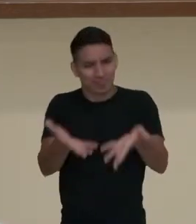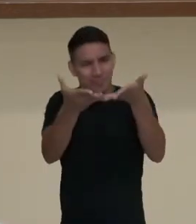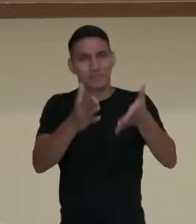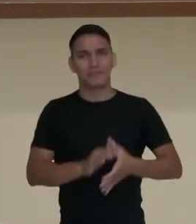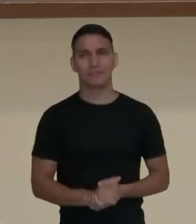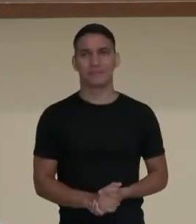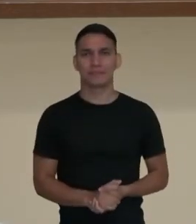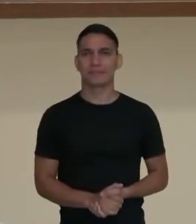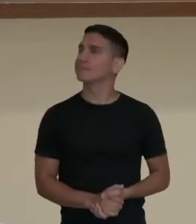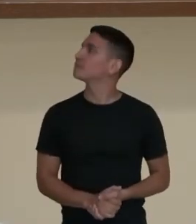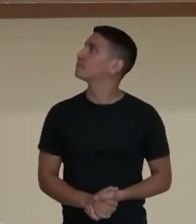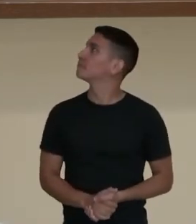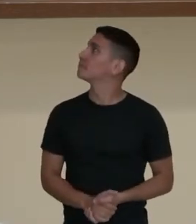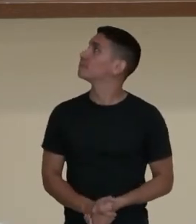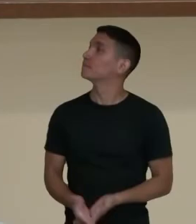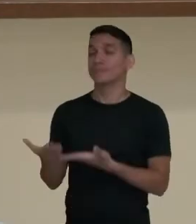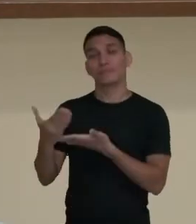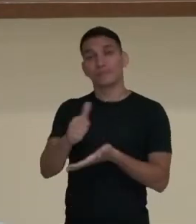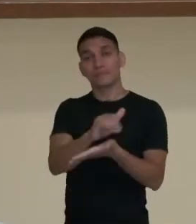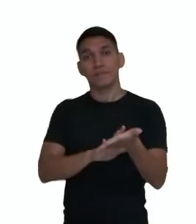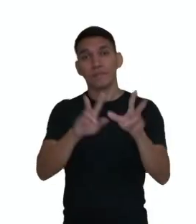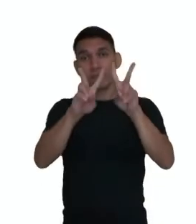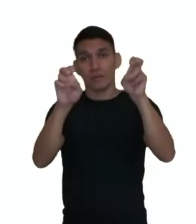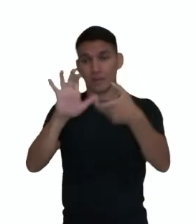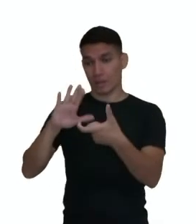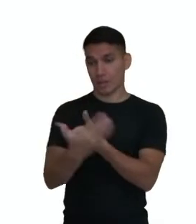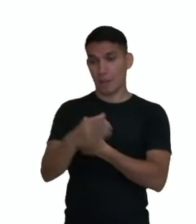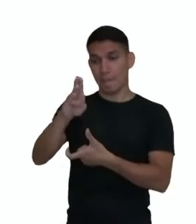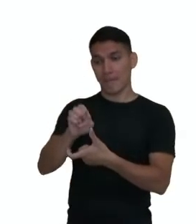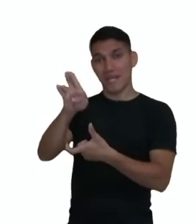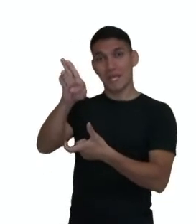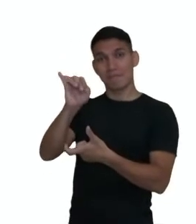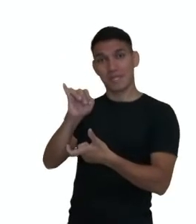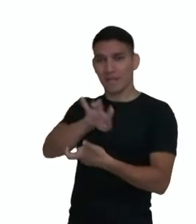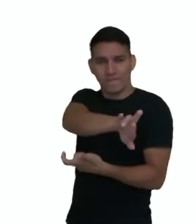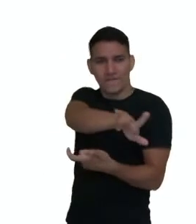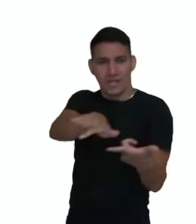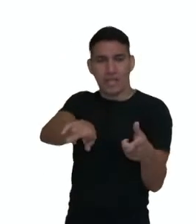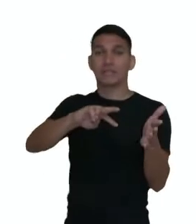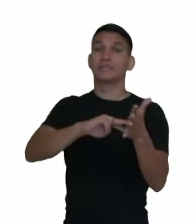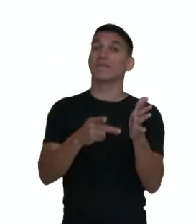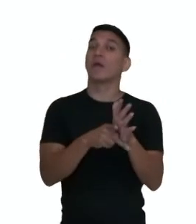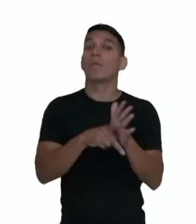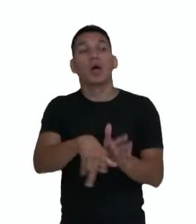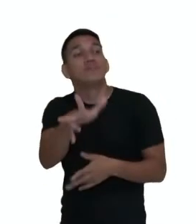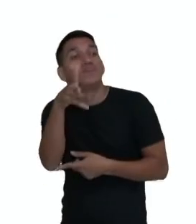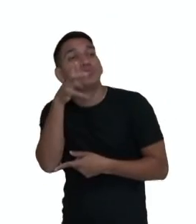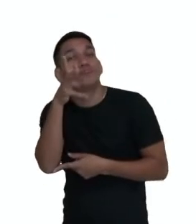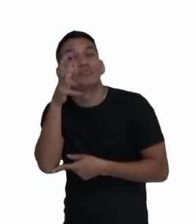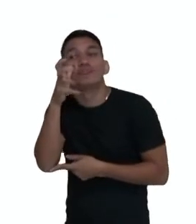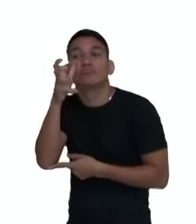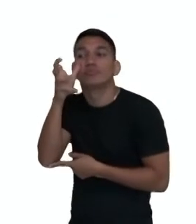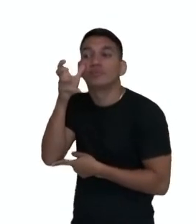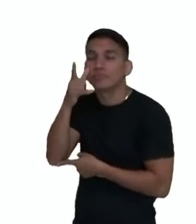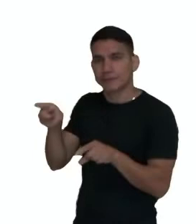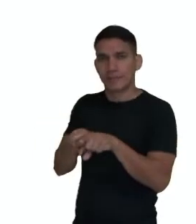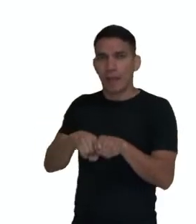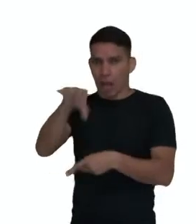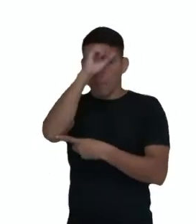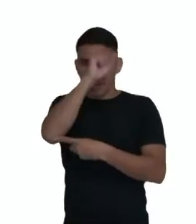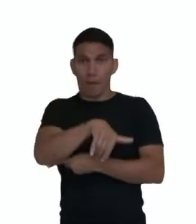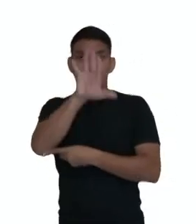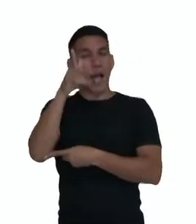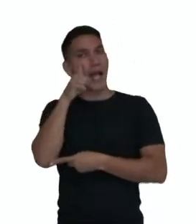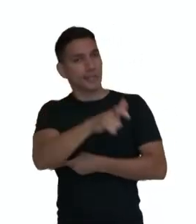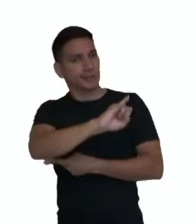quer. Então, a expressão bebi de muitas fontes tem sentido de ouvir com atenção e aproveitar com